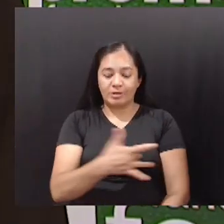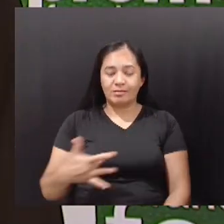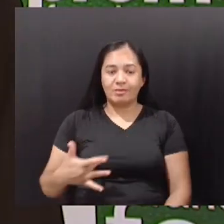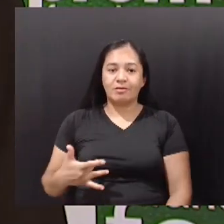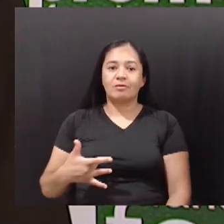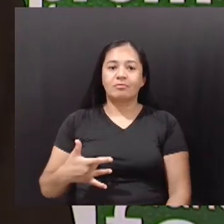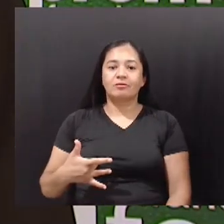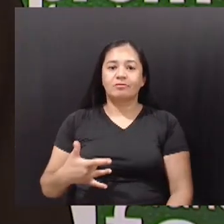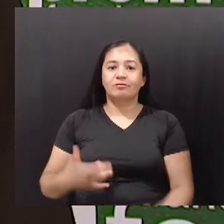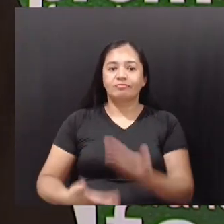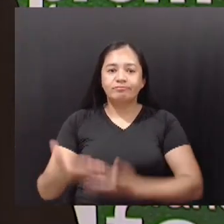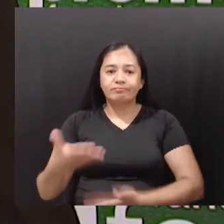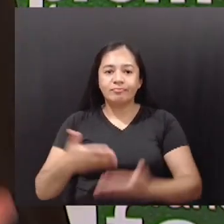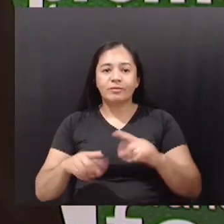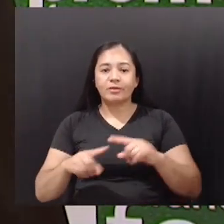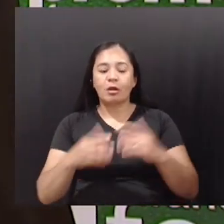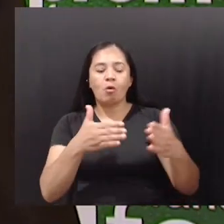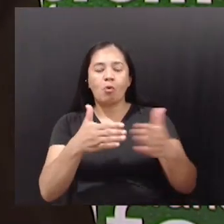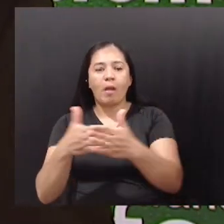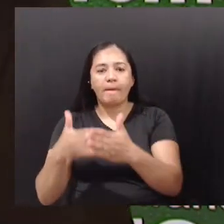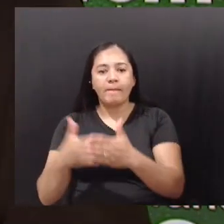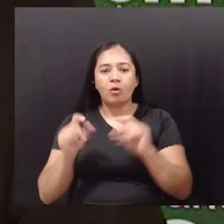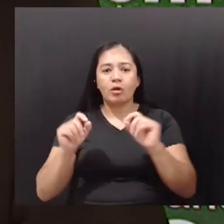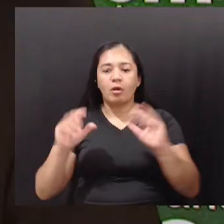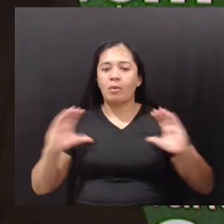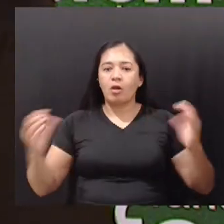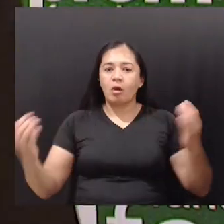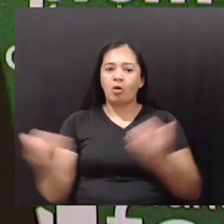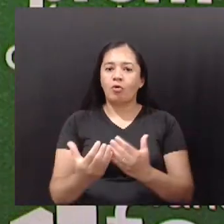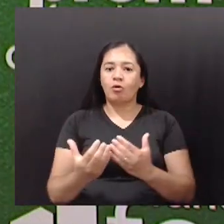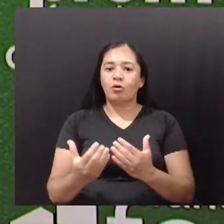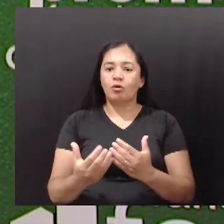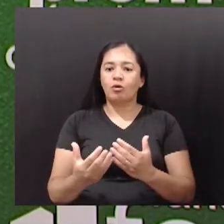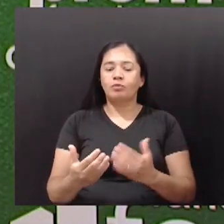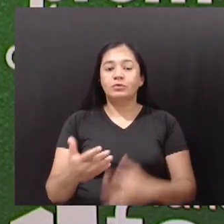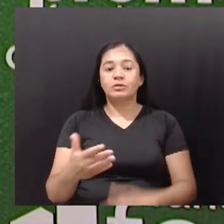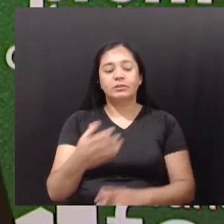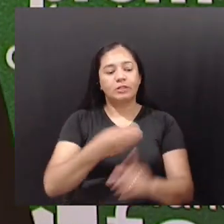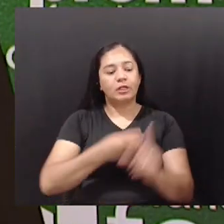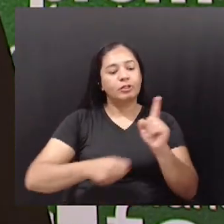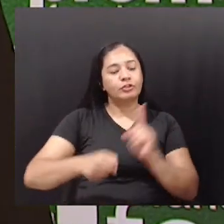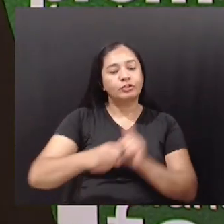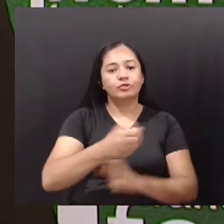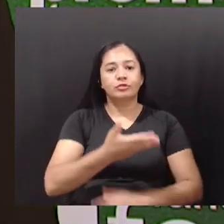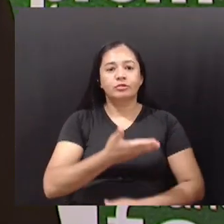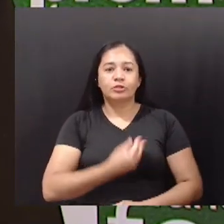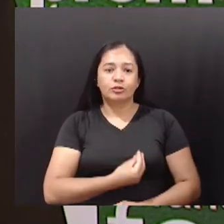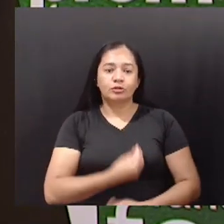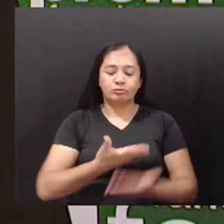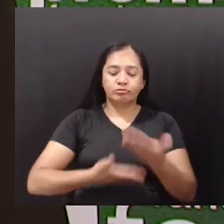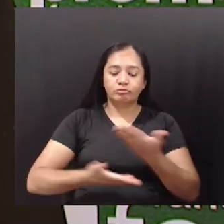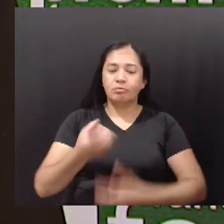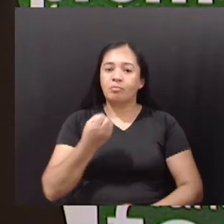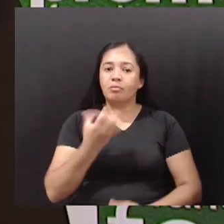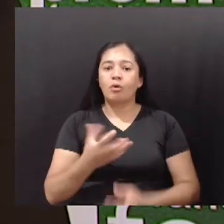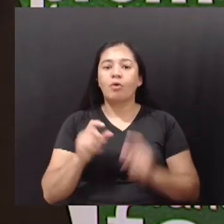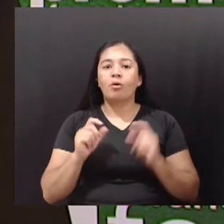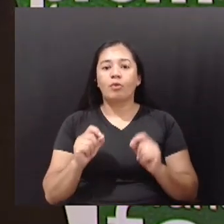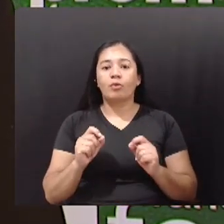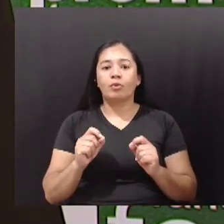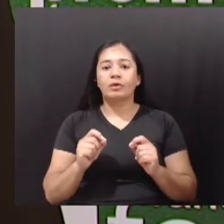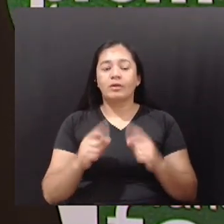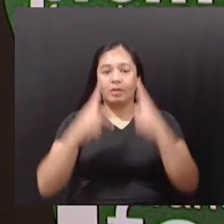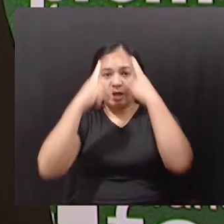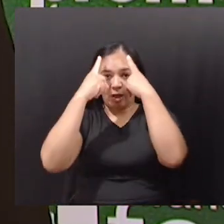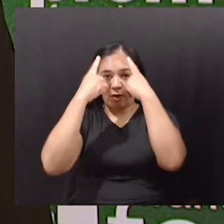que impede uma comunidade de ter um tecido social saudável, de boa convivência, que é a violência de gênero.